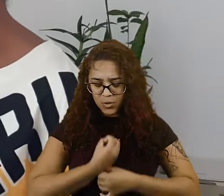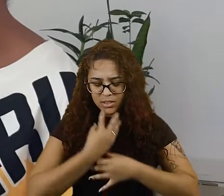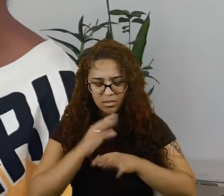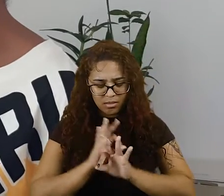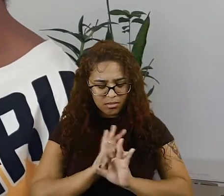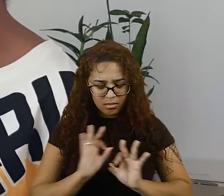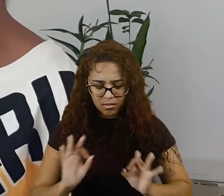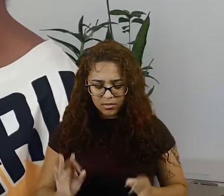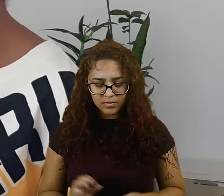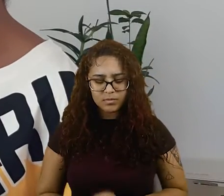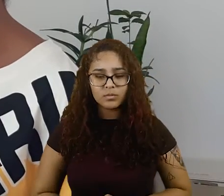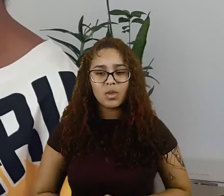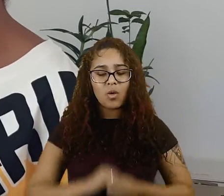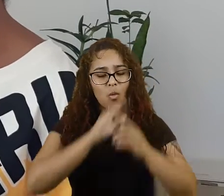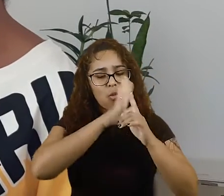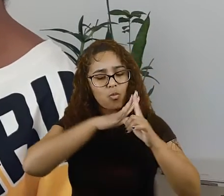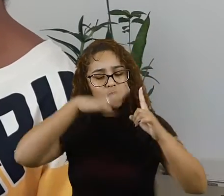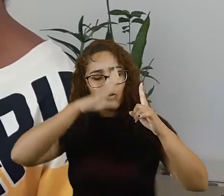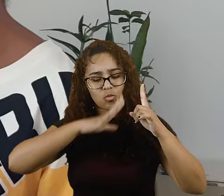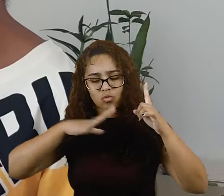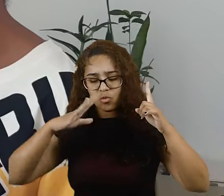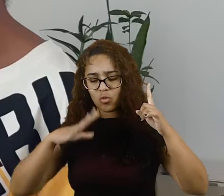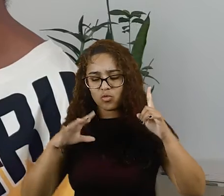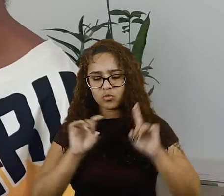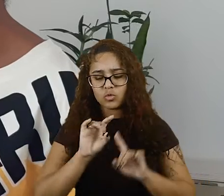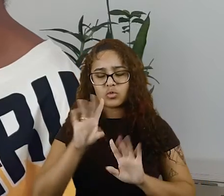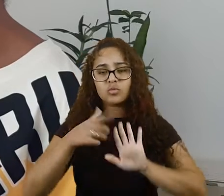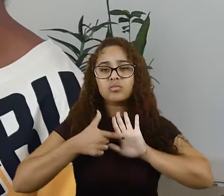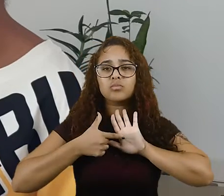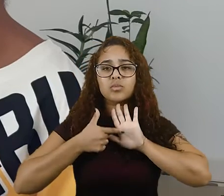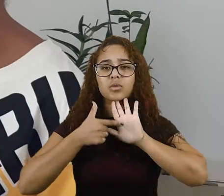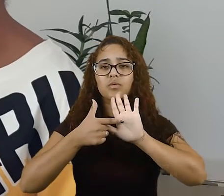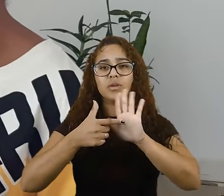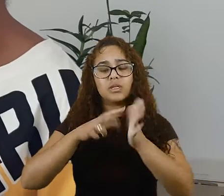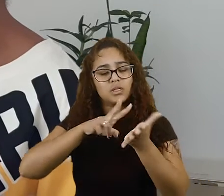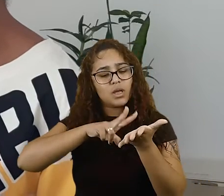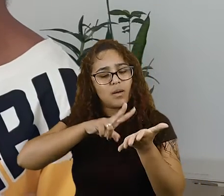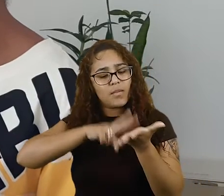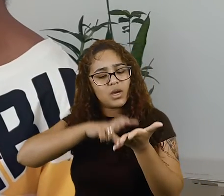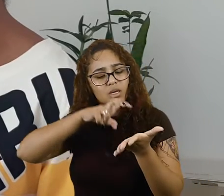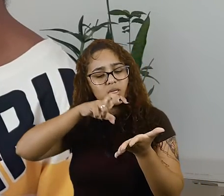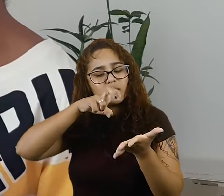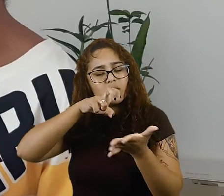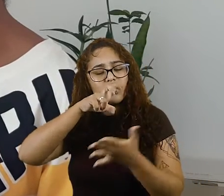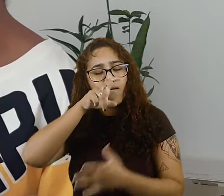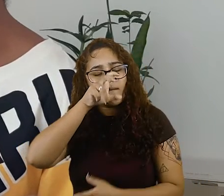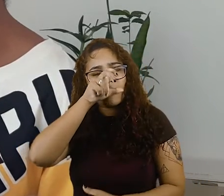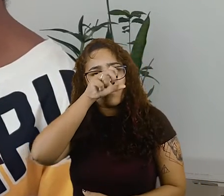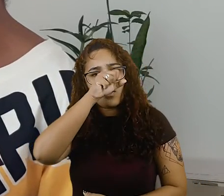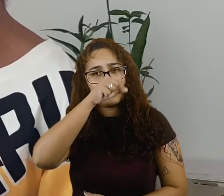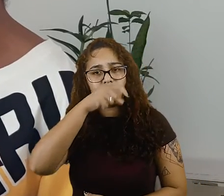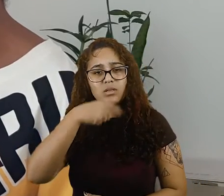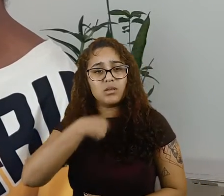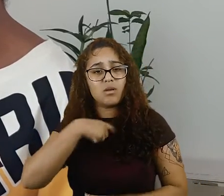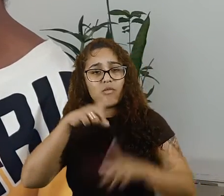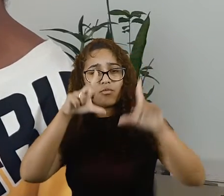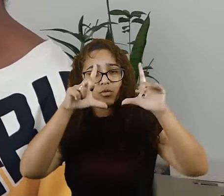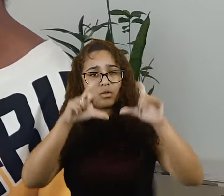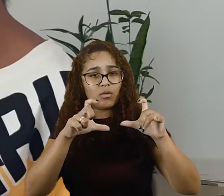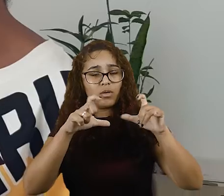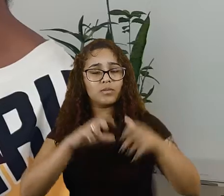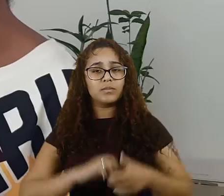solidão. Não há poesia alguma em tudo isso. O outono apenas oferece amanheceres